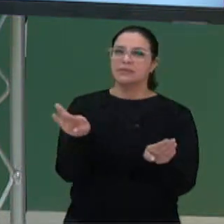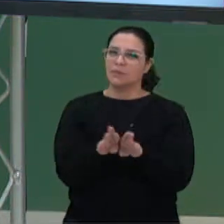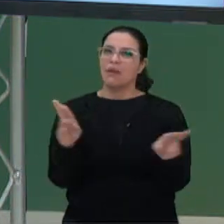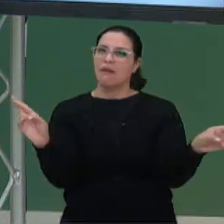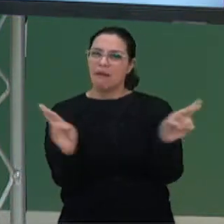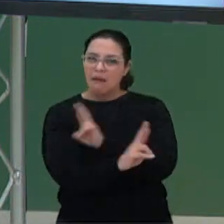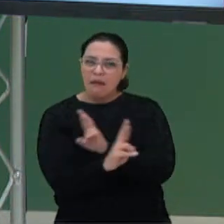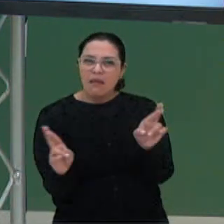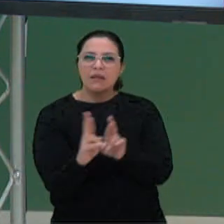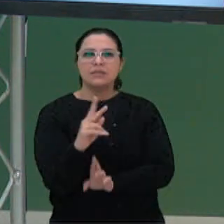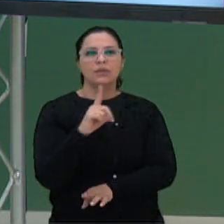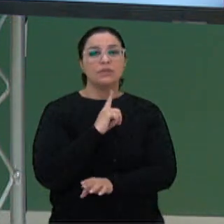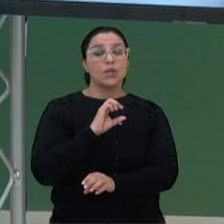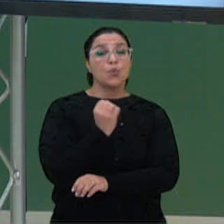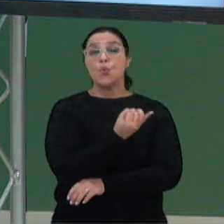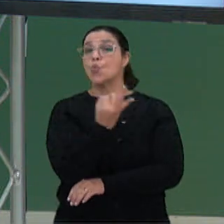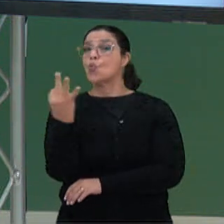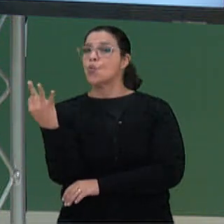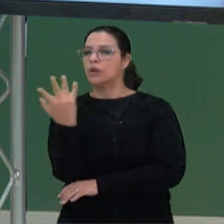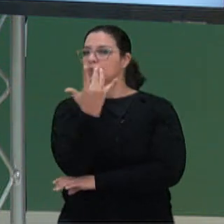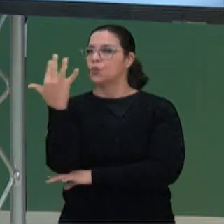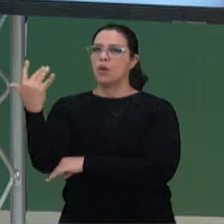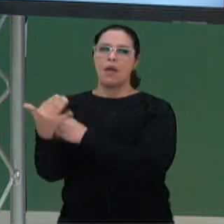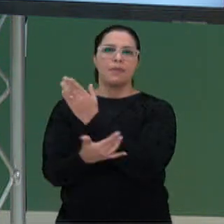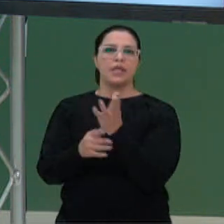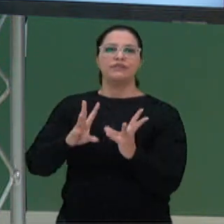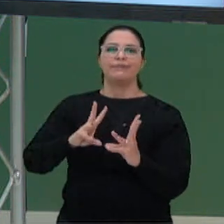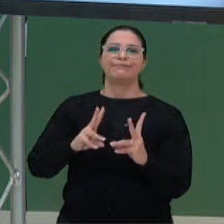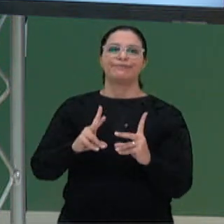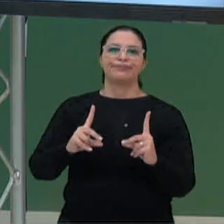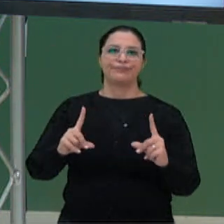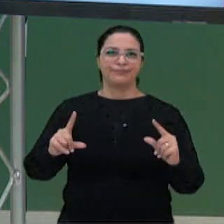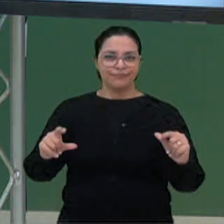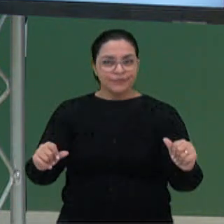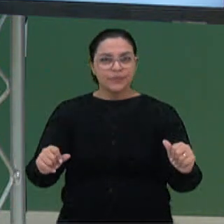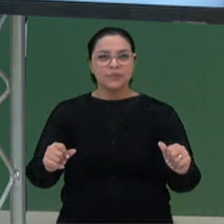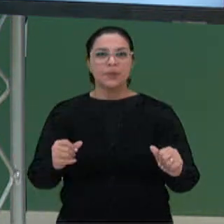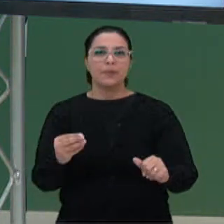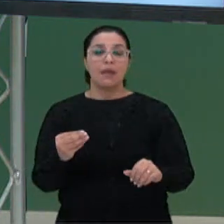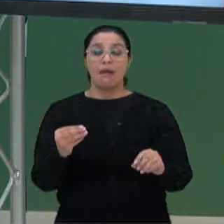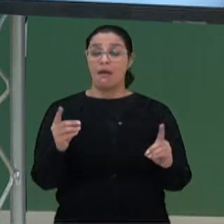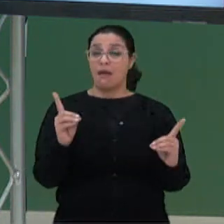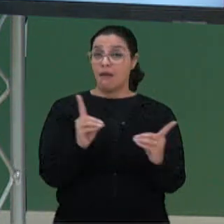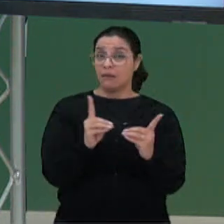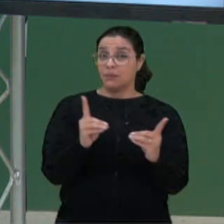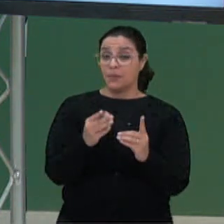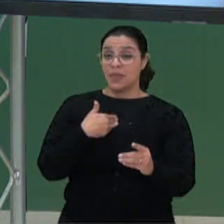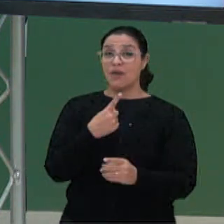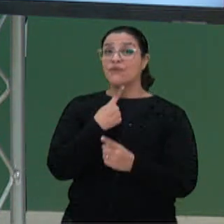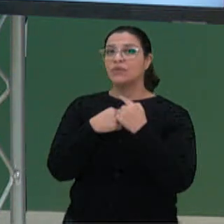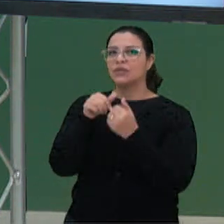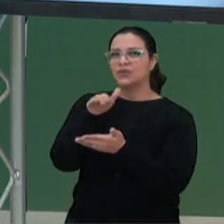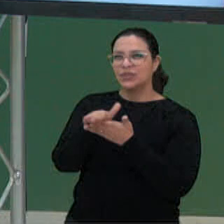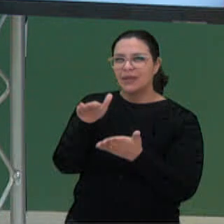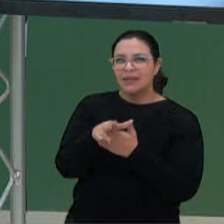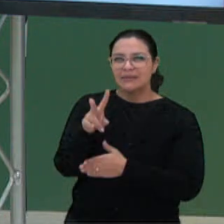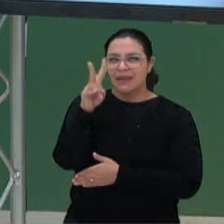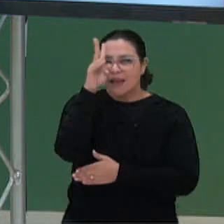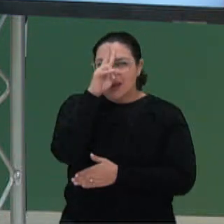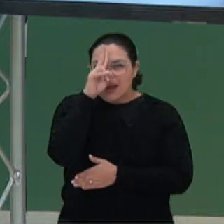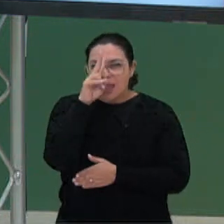relacionada com o quanto o meio ambiente vai ter que ser explorado para atender o meu consumo. Lembram lá da atividade da